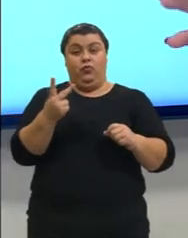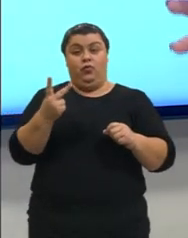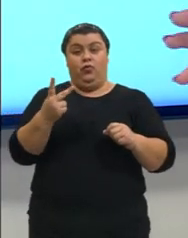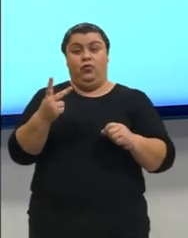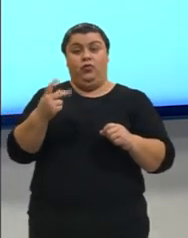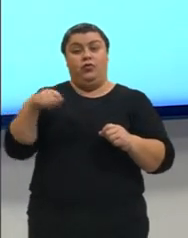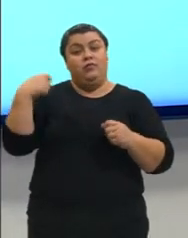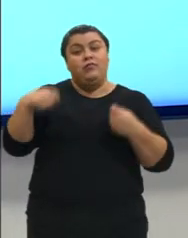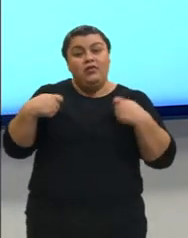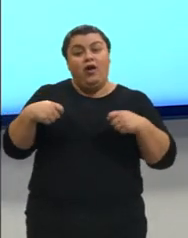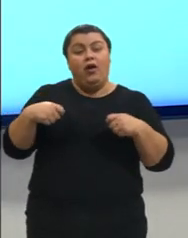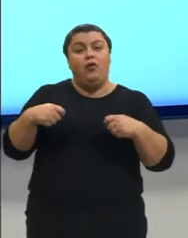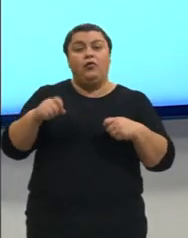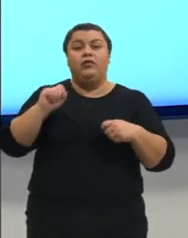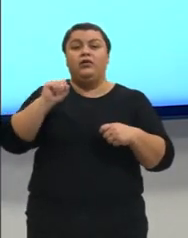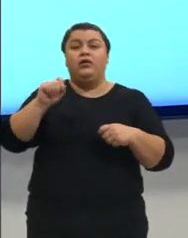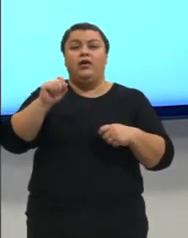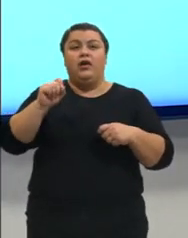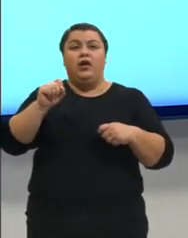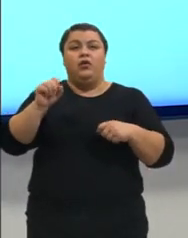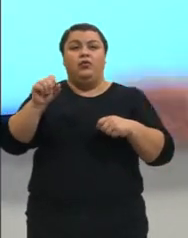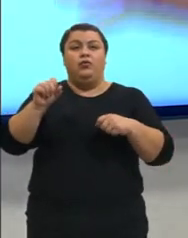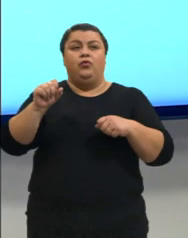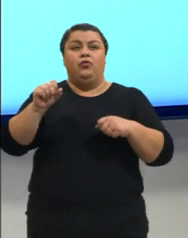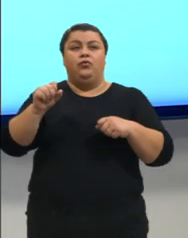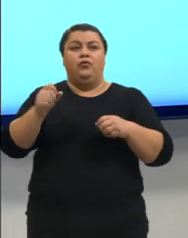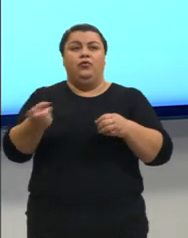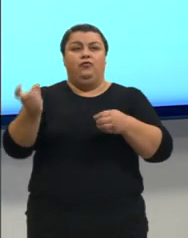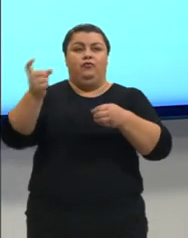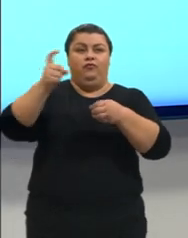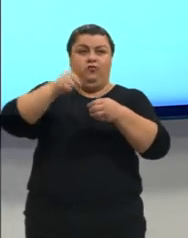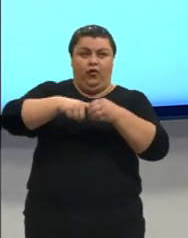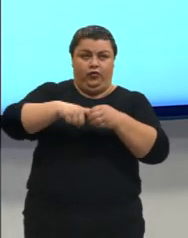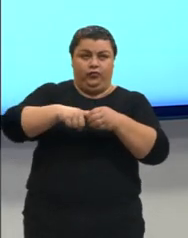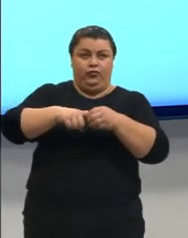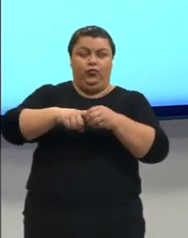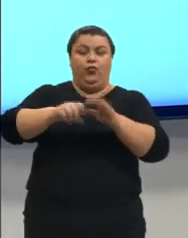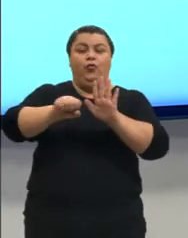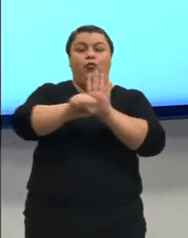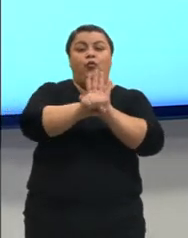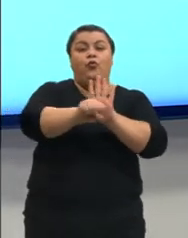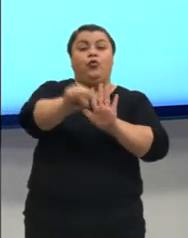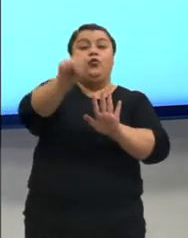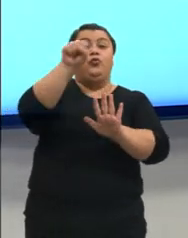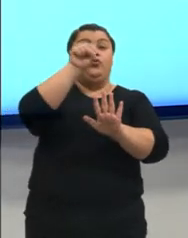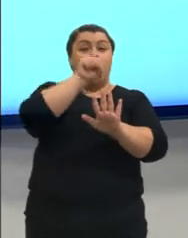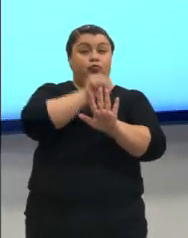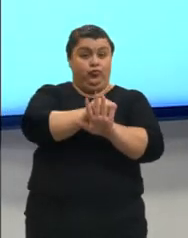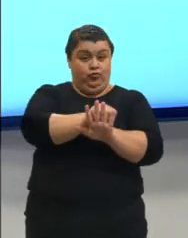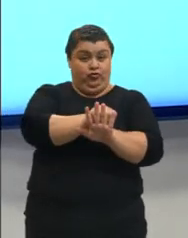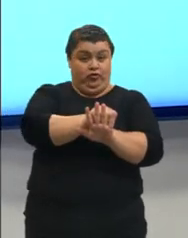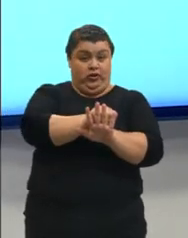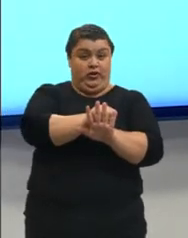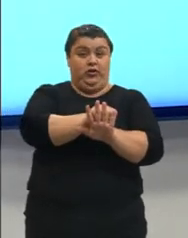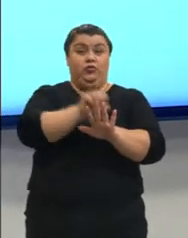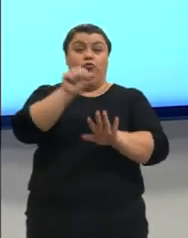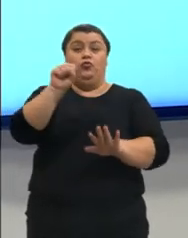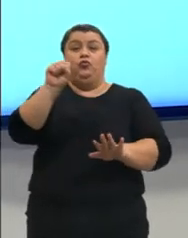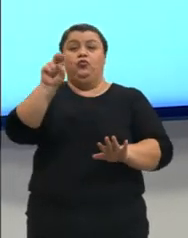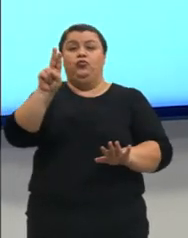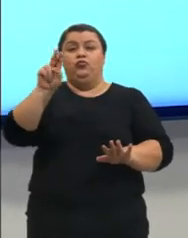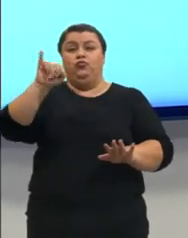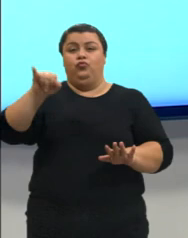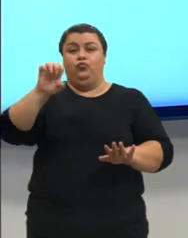que são os substantivos os substantivos volta Luana o sujeito e o predicado tá